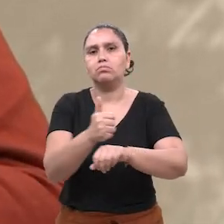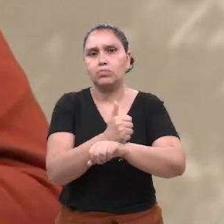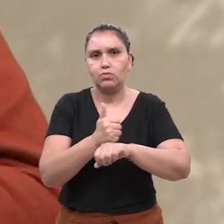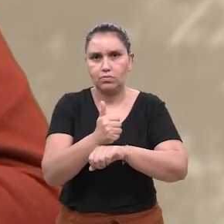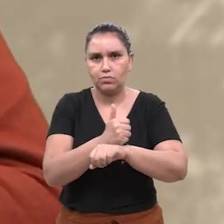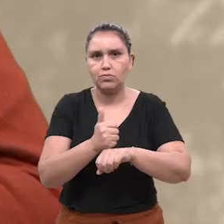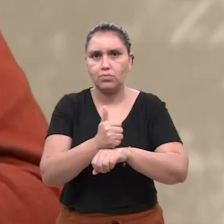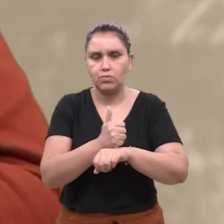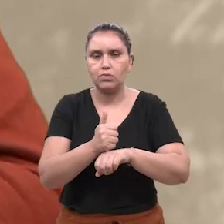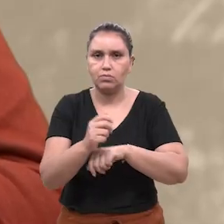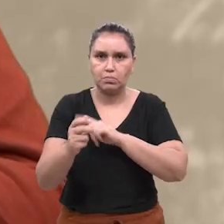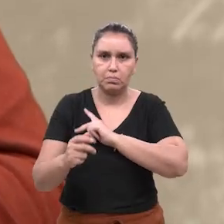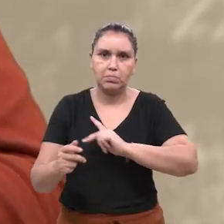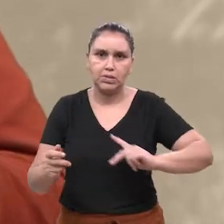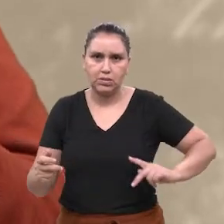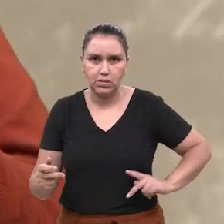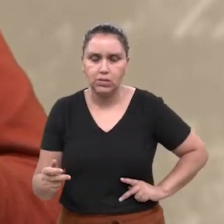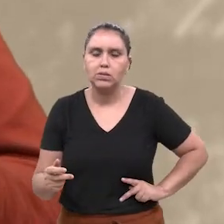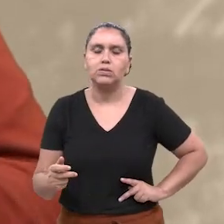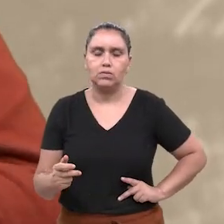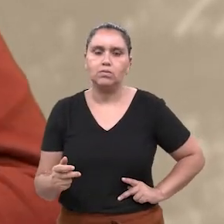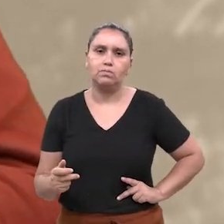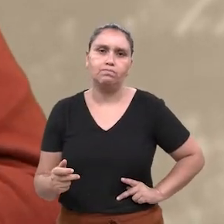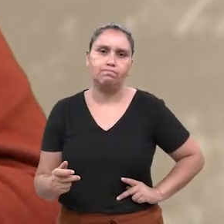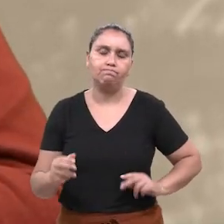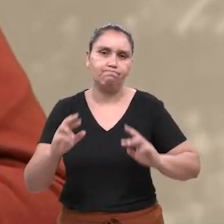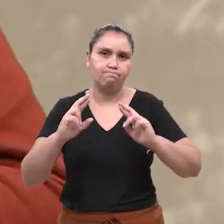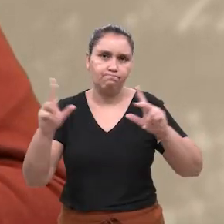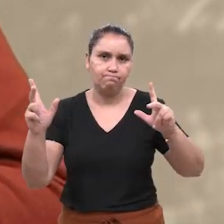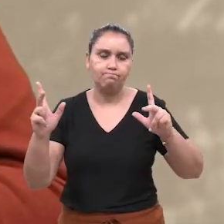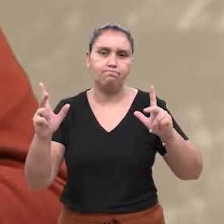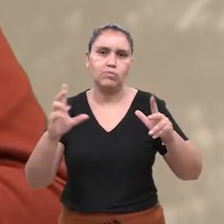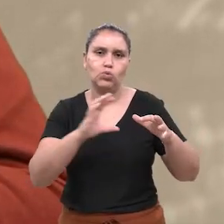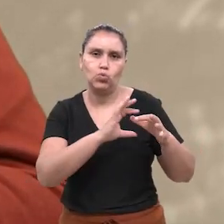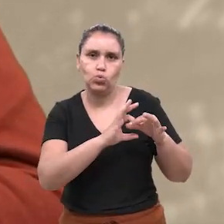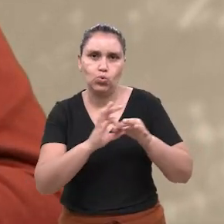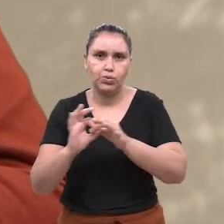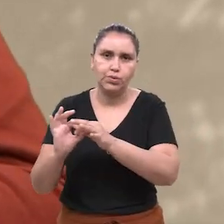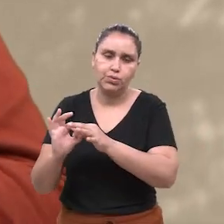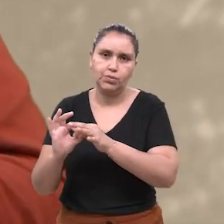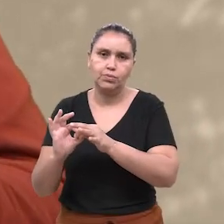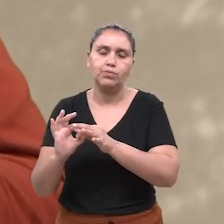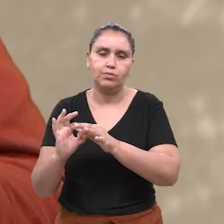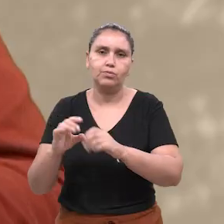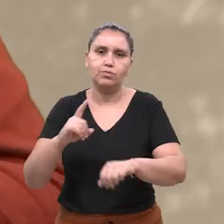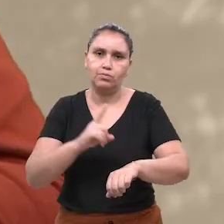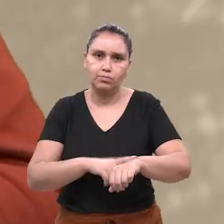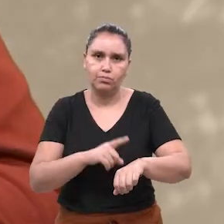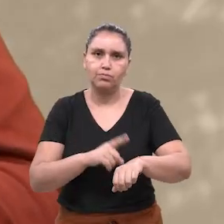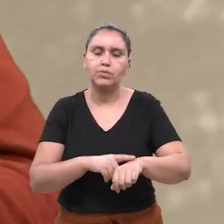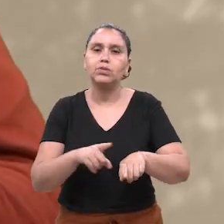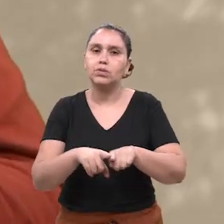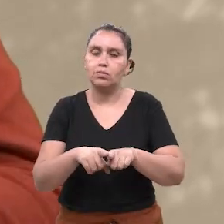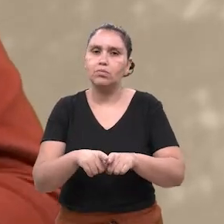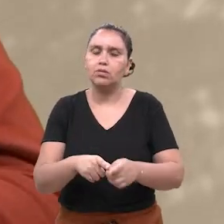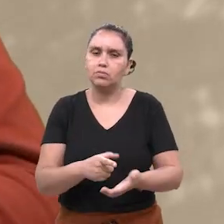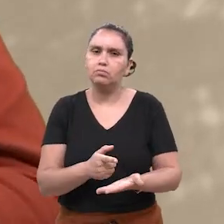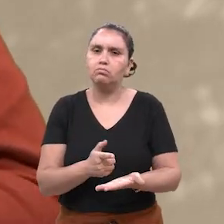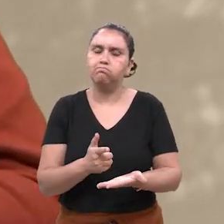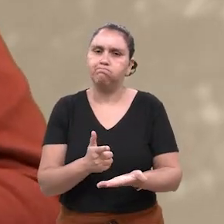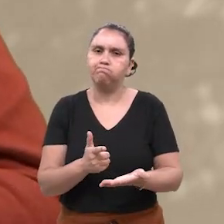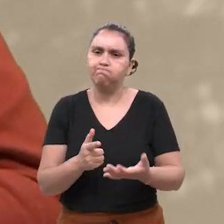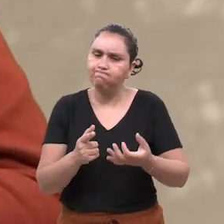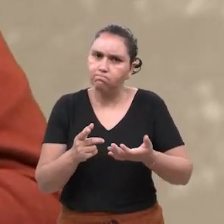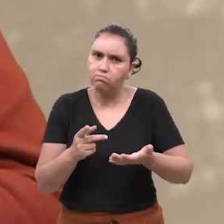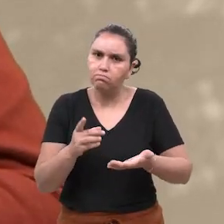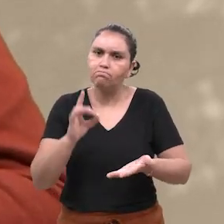ser um presidente do Legislativo diferenciado, né, pelas decisões que tomamos, pela firmeza que